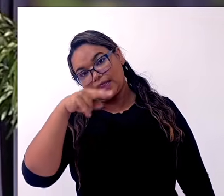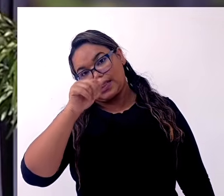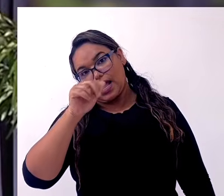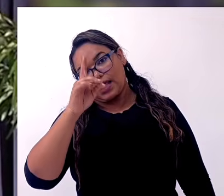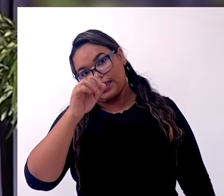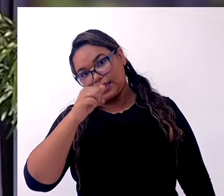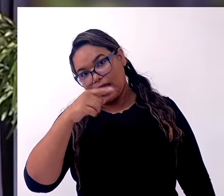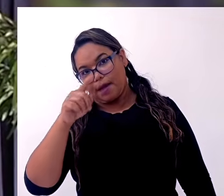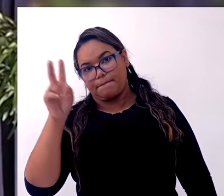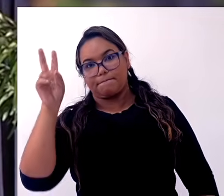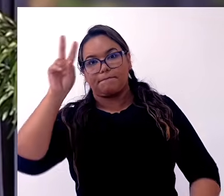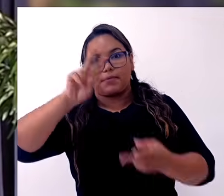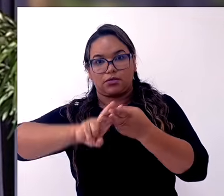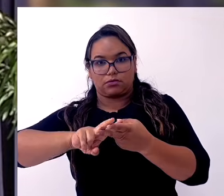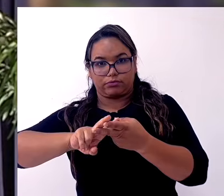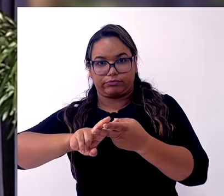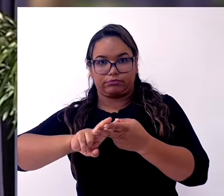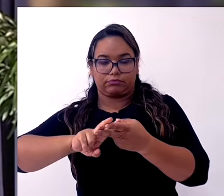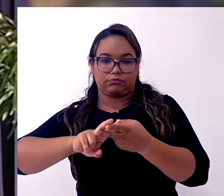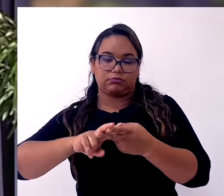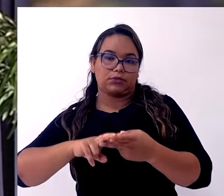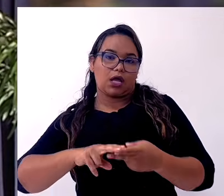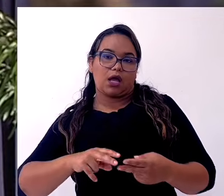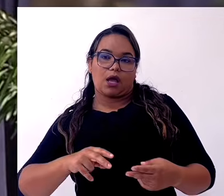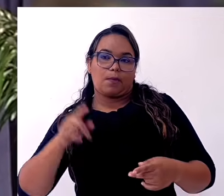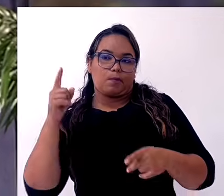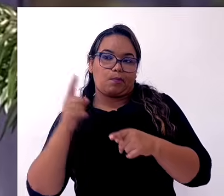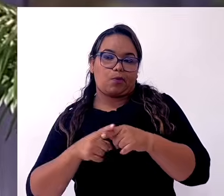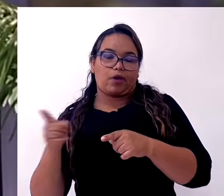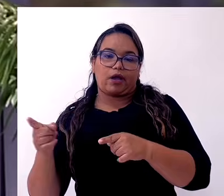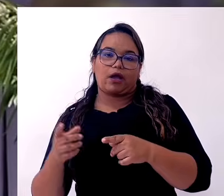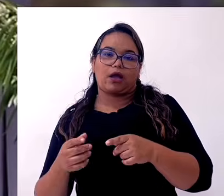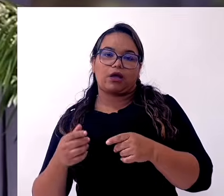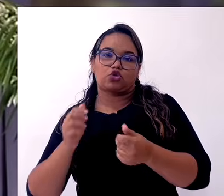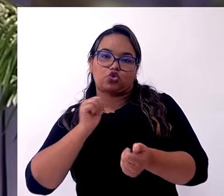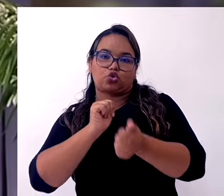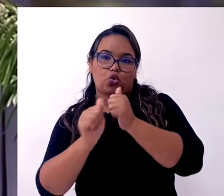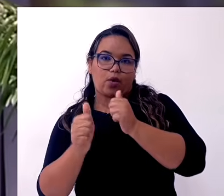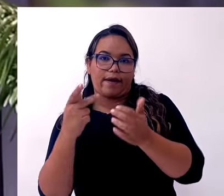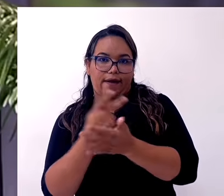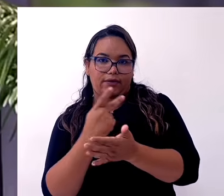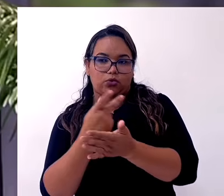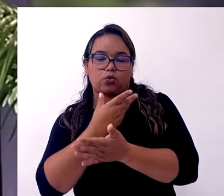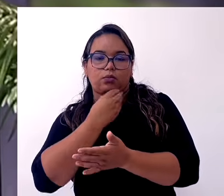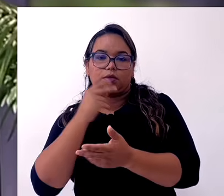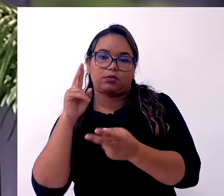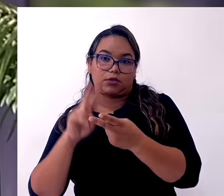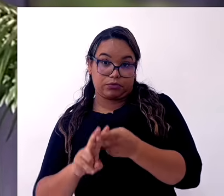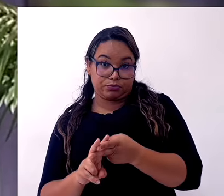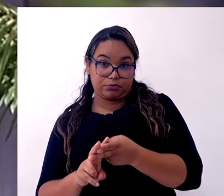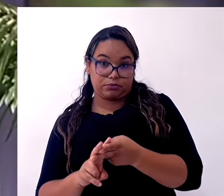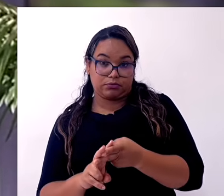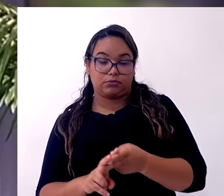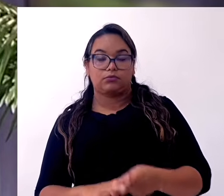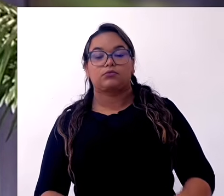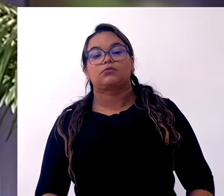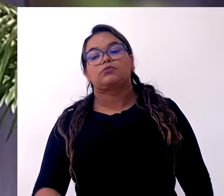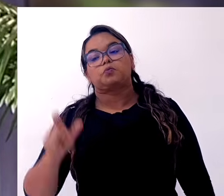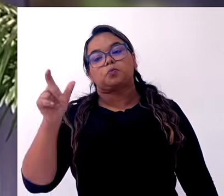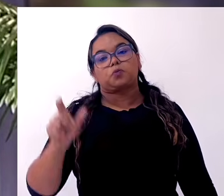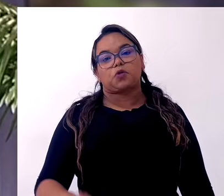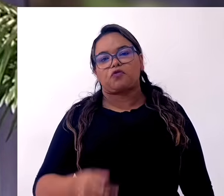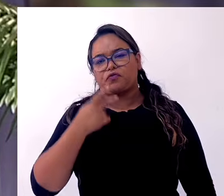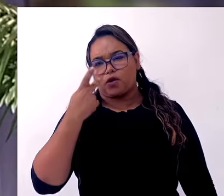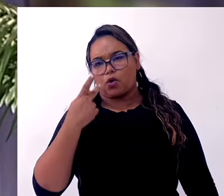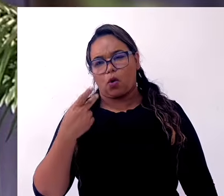E alguns bancos compraram essas ações. Isso poderia ser um indício de que alguma coisa estava prestes a acontecer. Então houve um